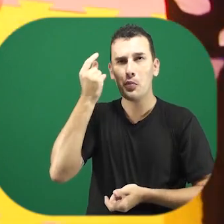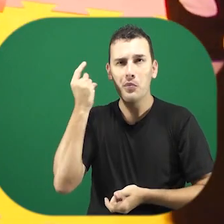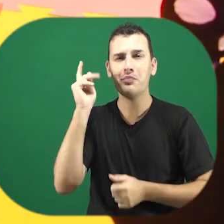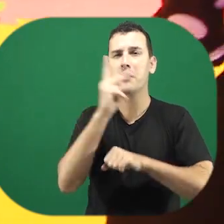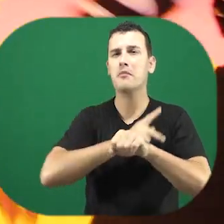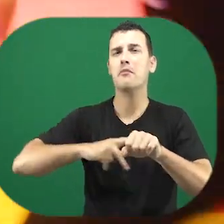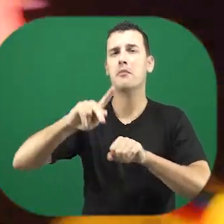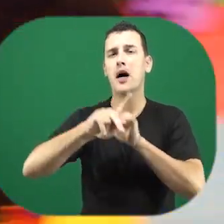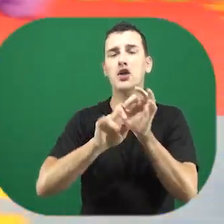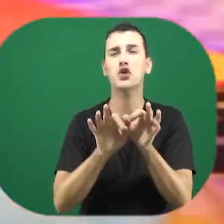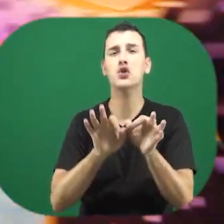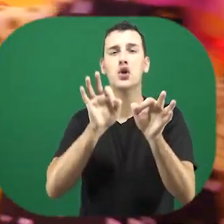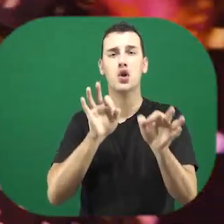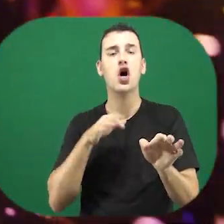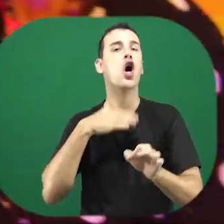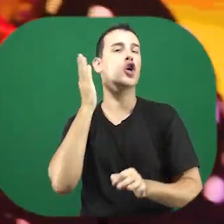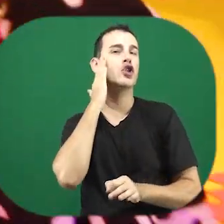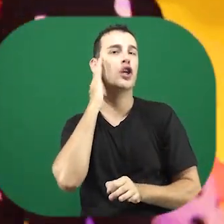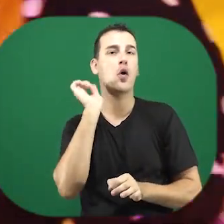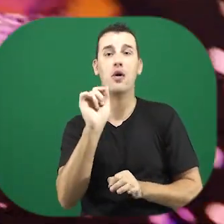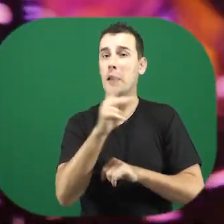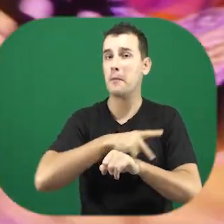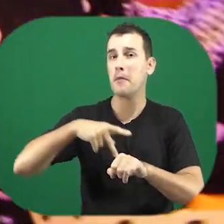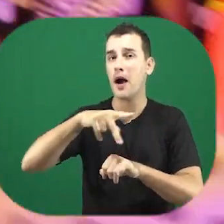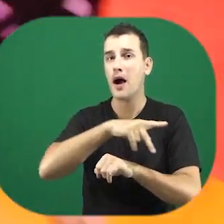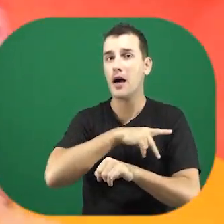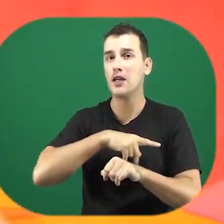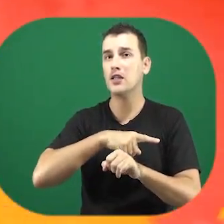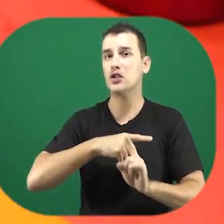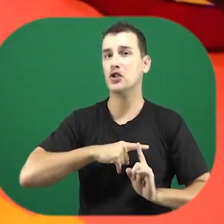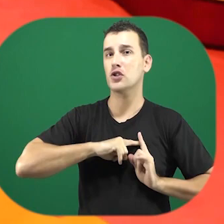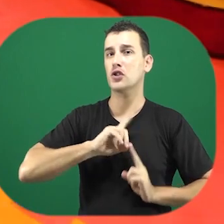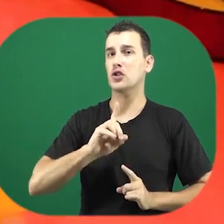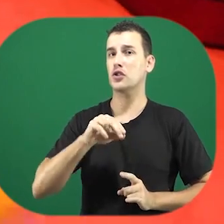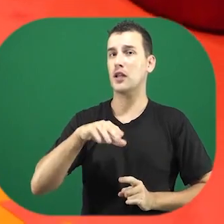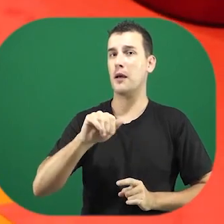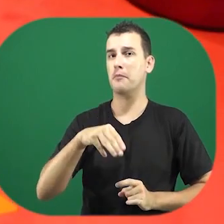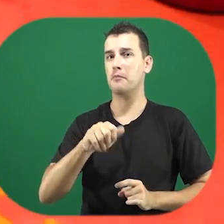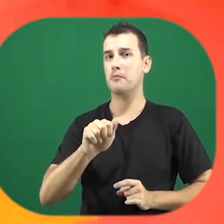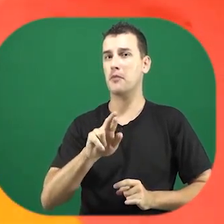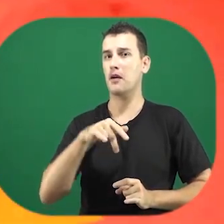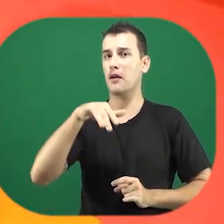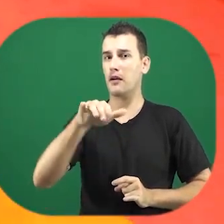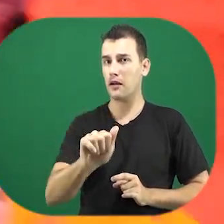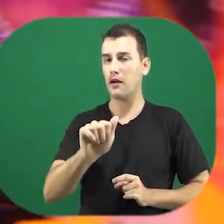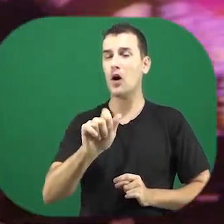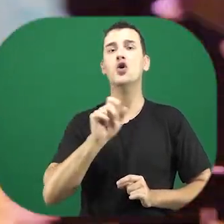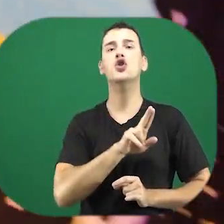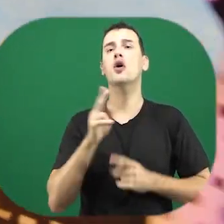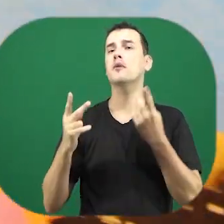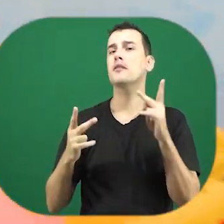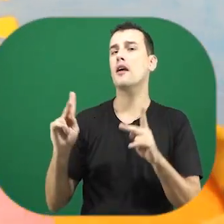país muito distante. Eu sei! Eu também. A Dinamarca! A Dinamarca! O nome dele era Hans Christian Andersen. E